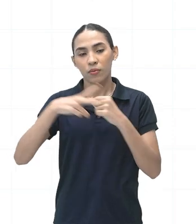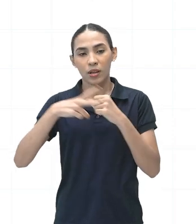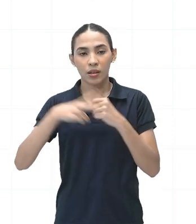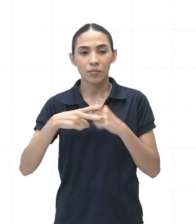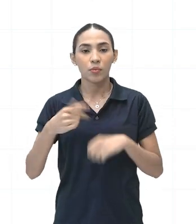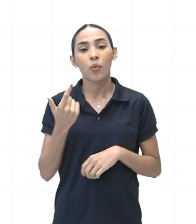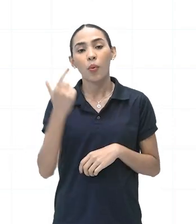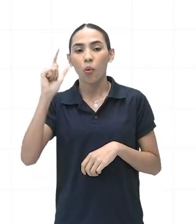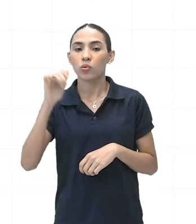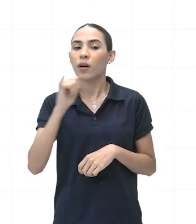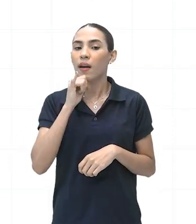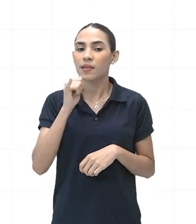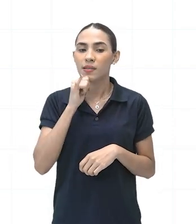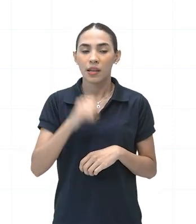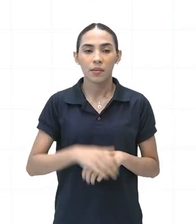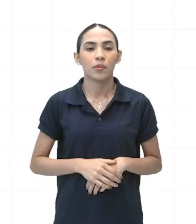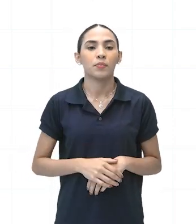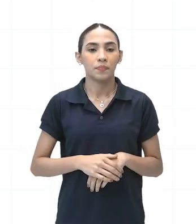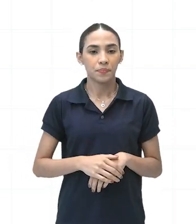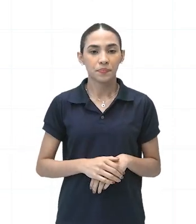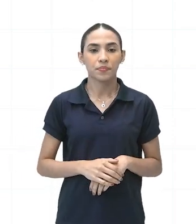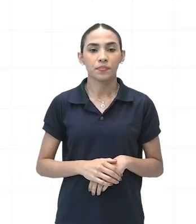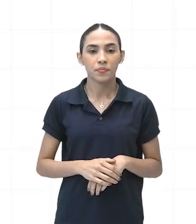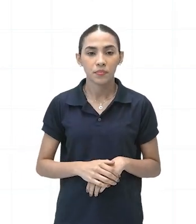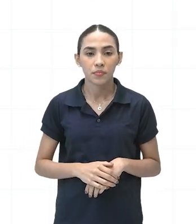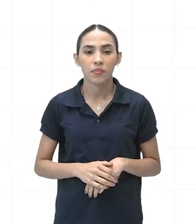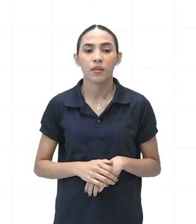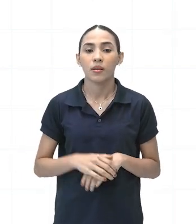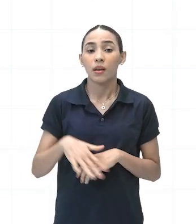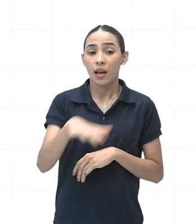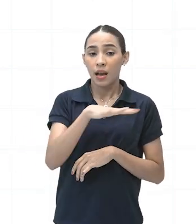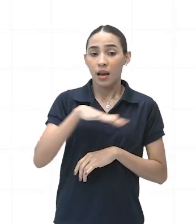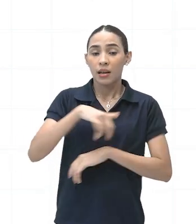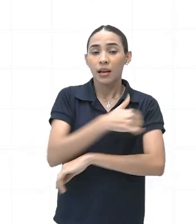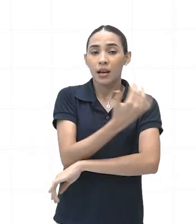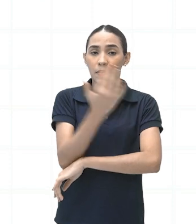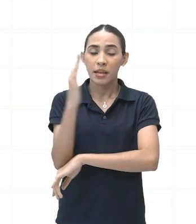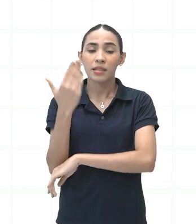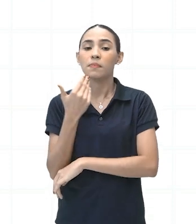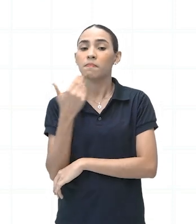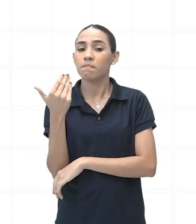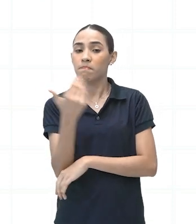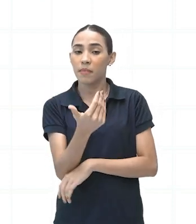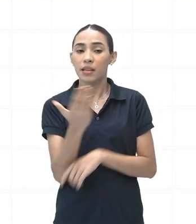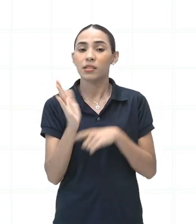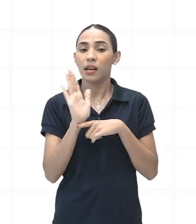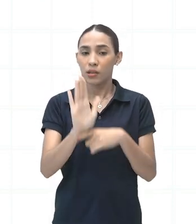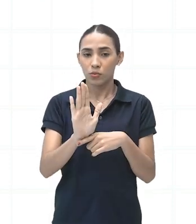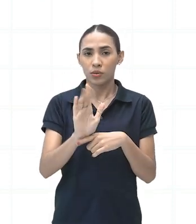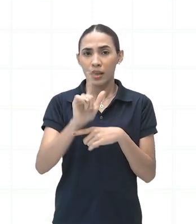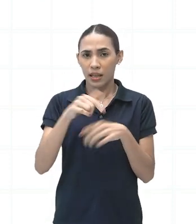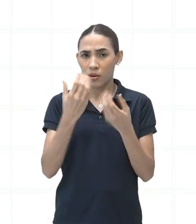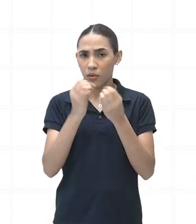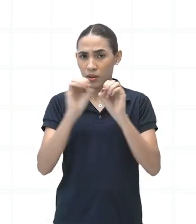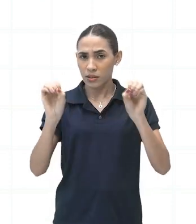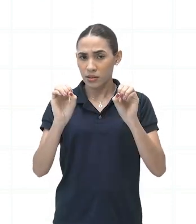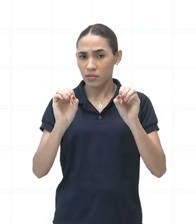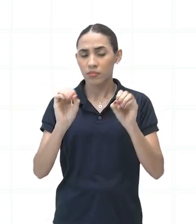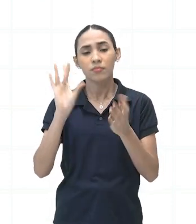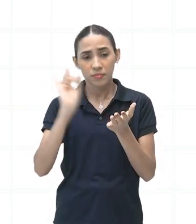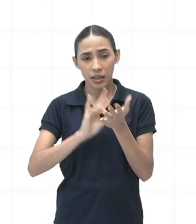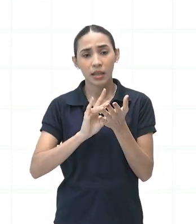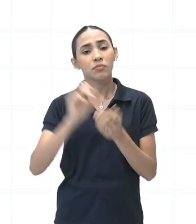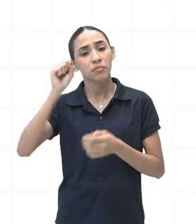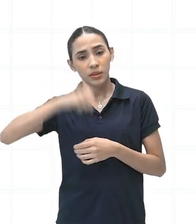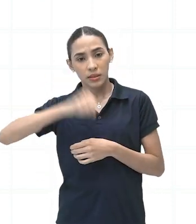mais interessante aqui a nossa revisão. O meio ambiente pede ajuda. Isto aqui é uma oração? Com certeza,